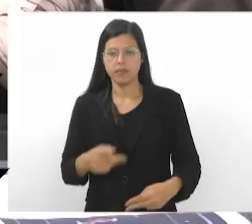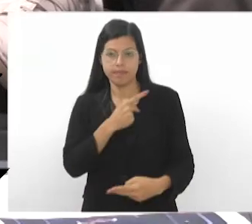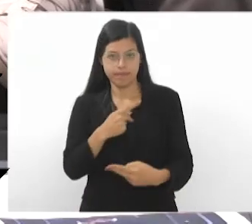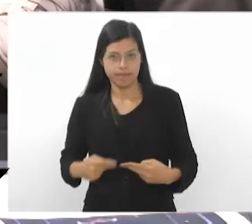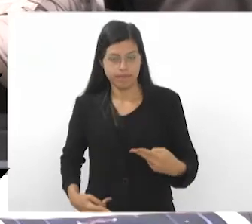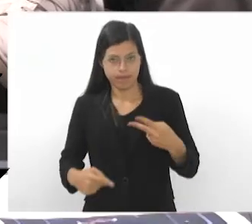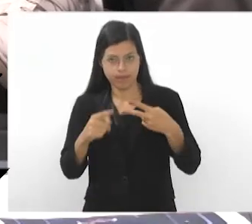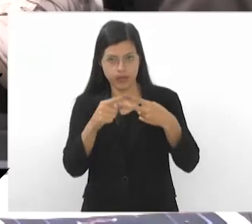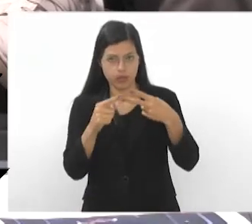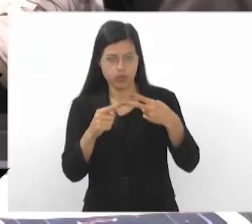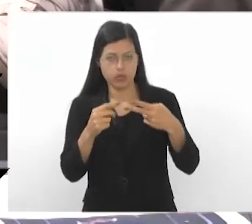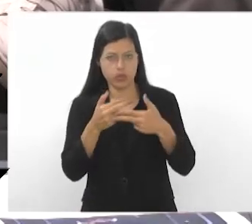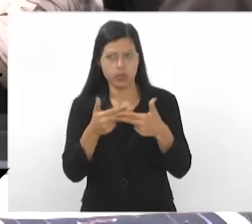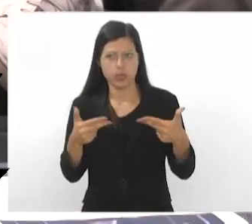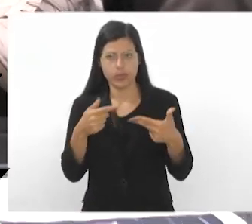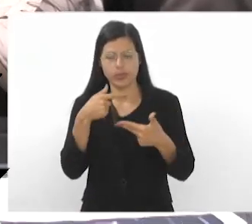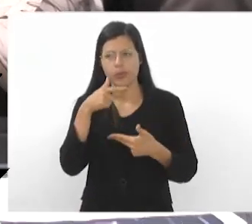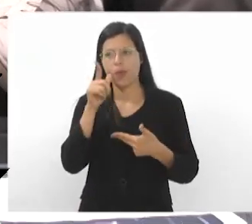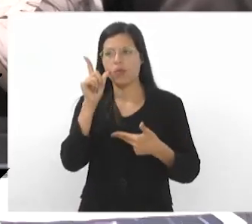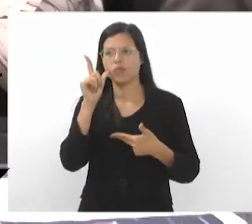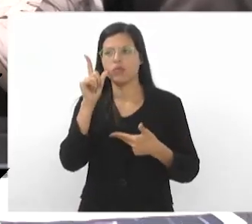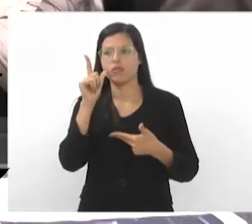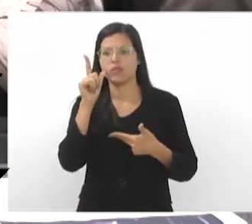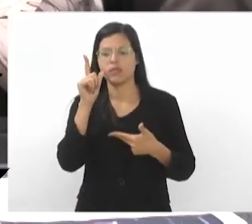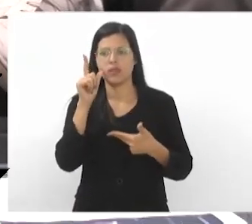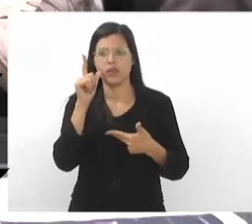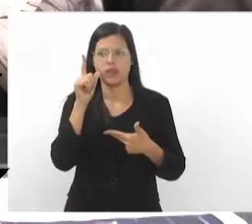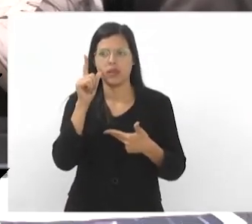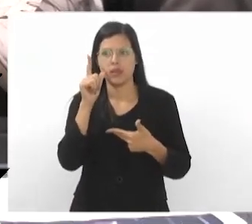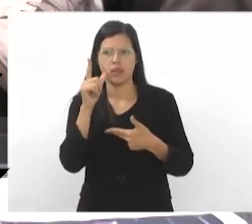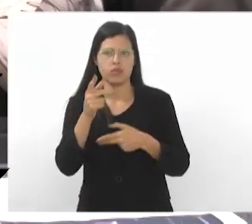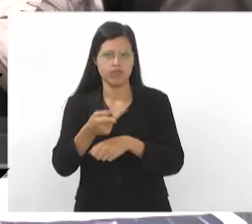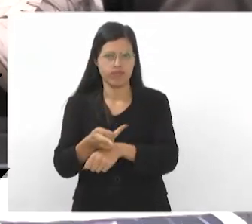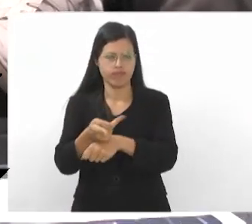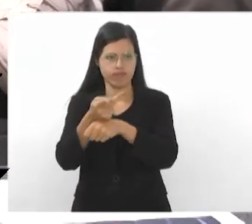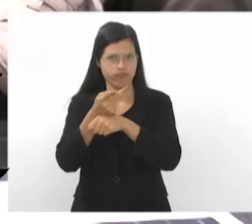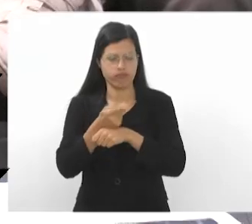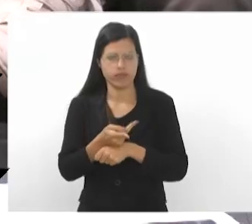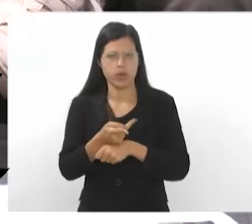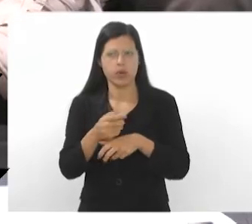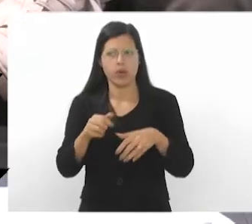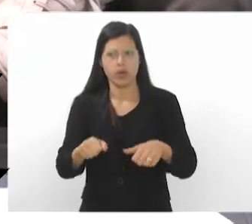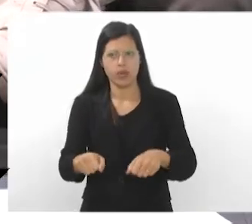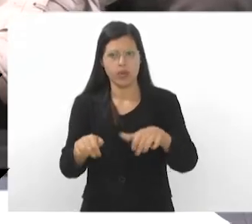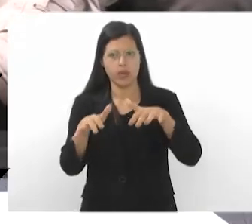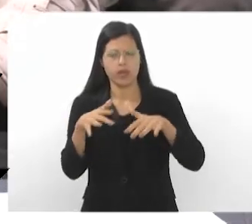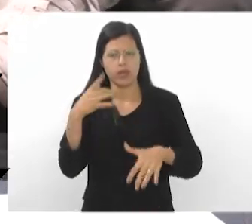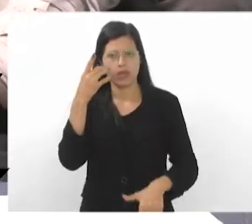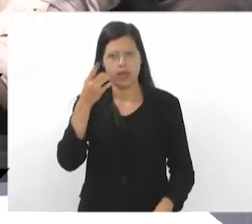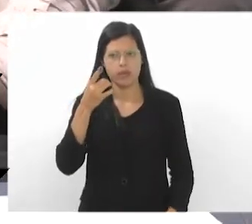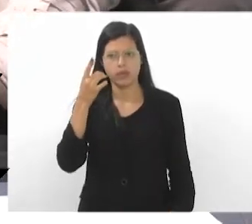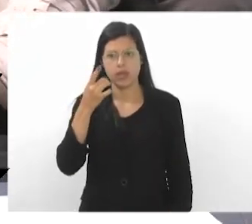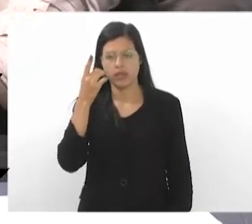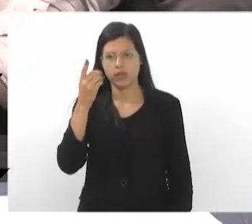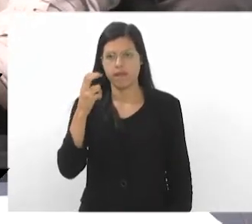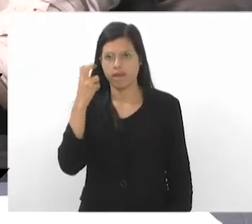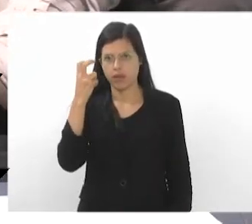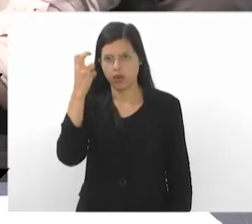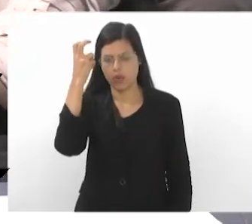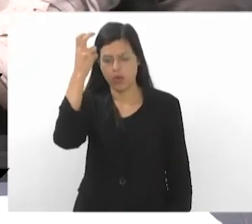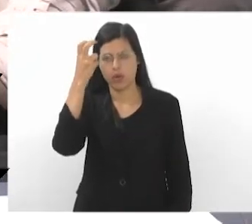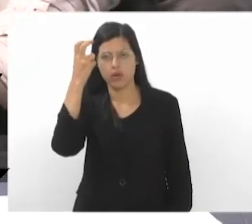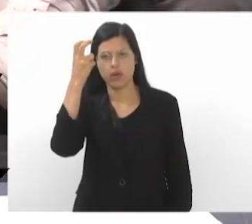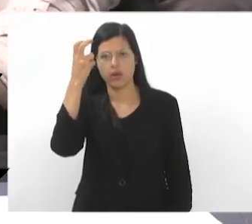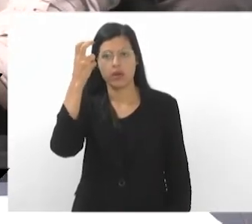questões. Ontem eu fui procurado no plenário pela deputada Verônica